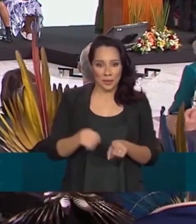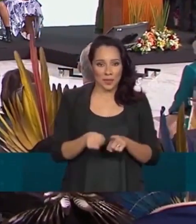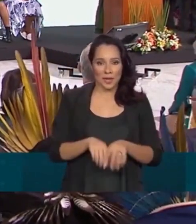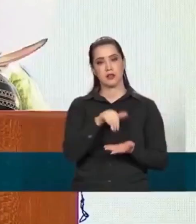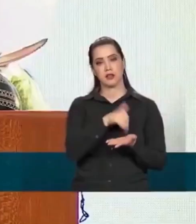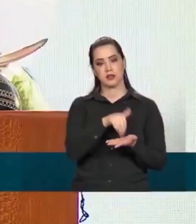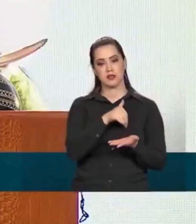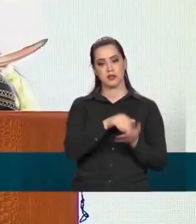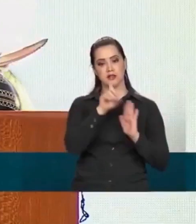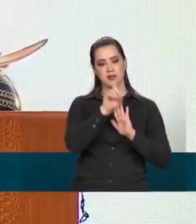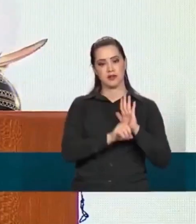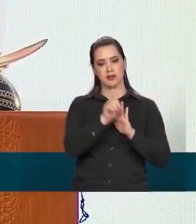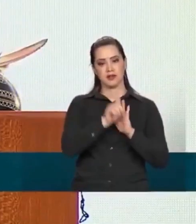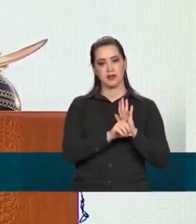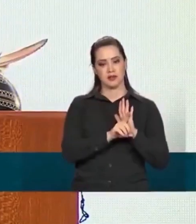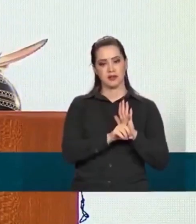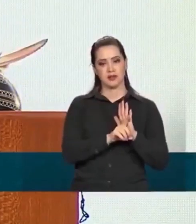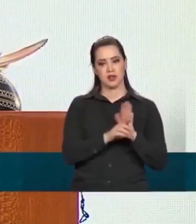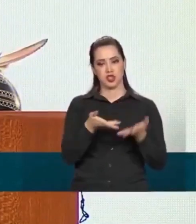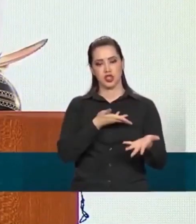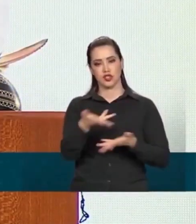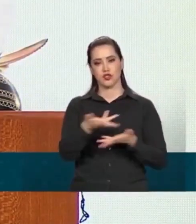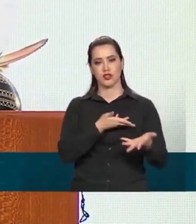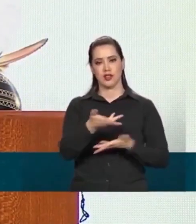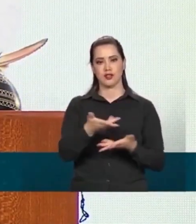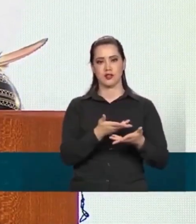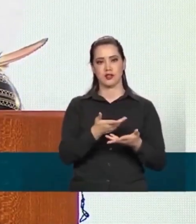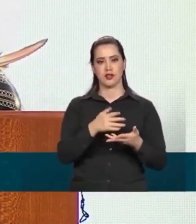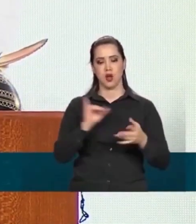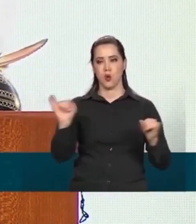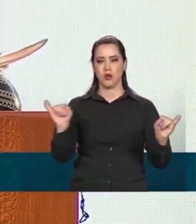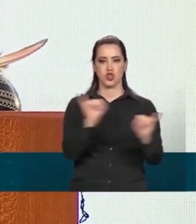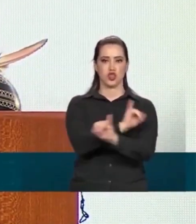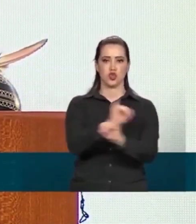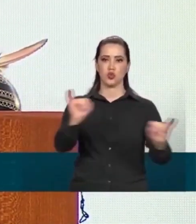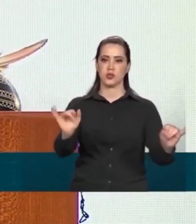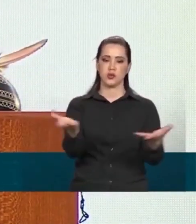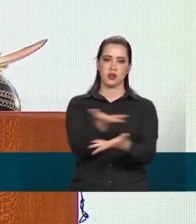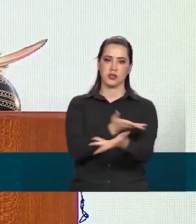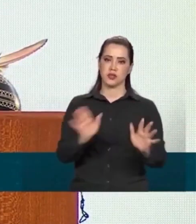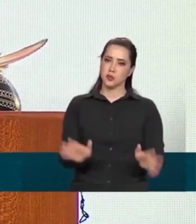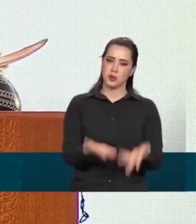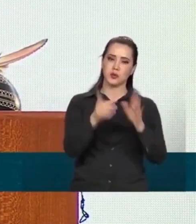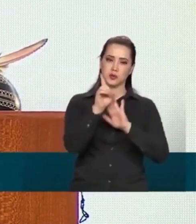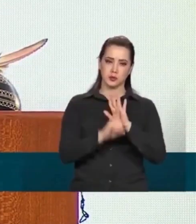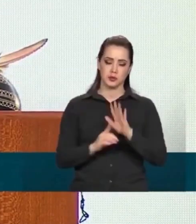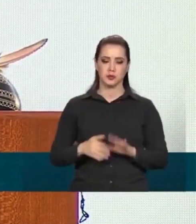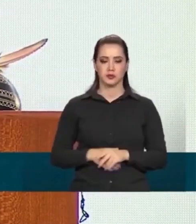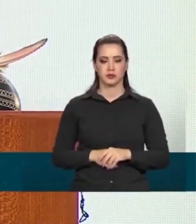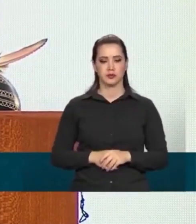a compor a sua equipe Eloy terena como secretário executivo Josi kaingang chefe de gabinete